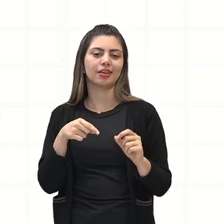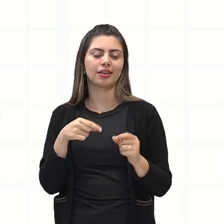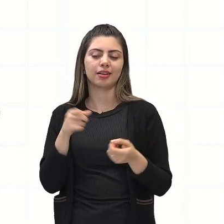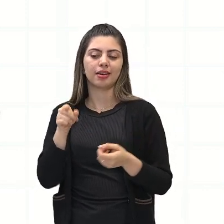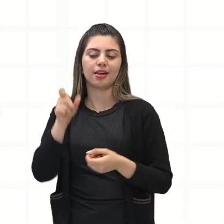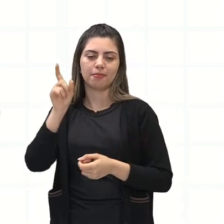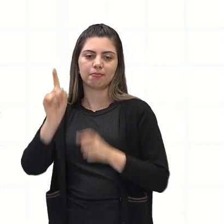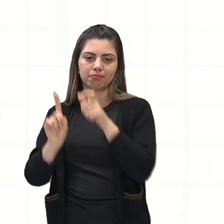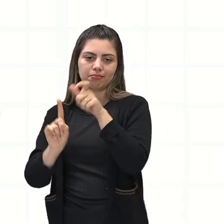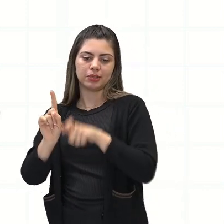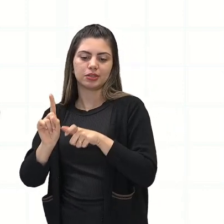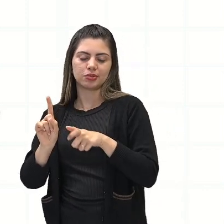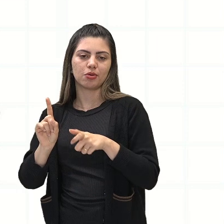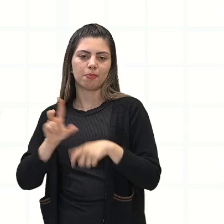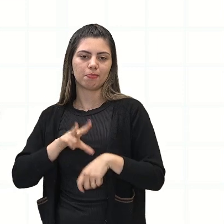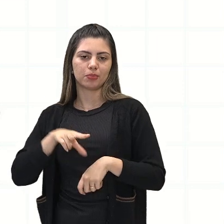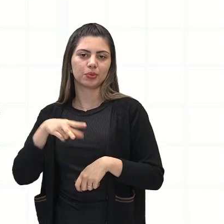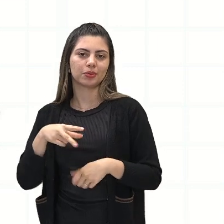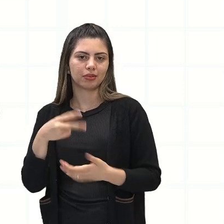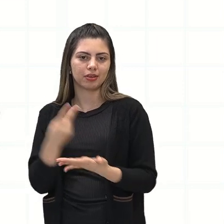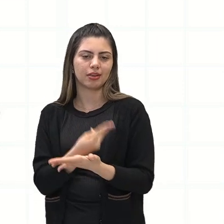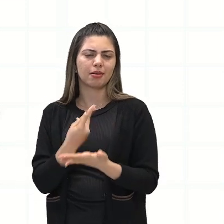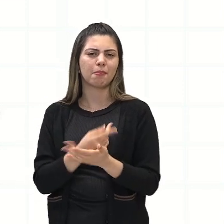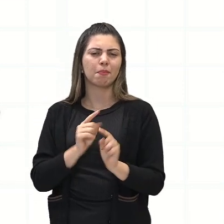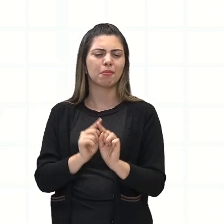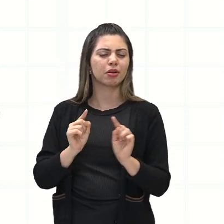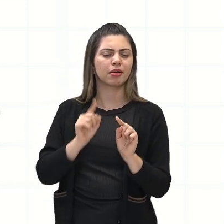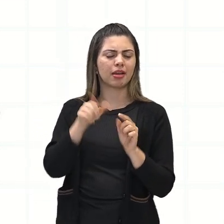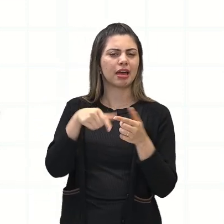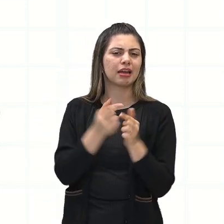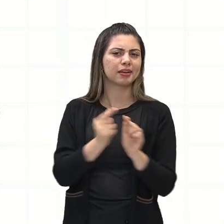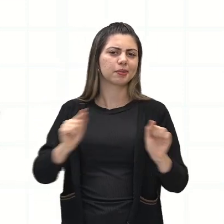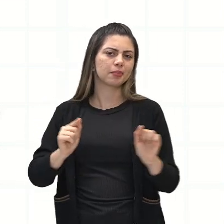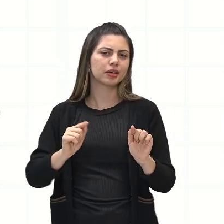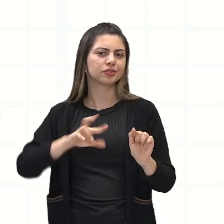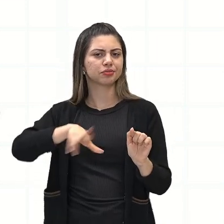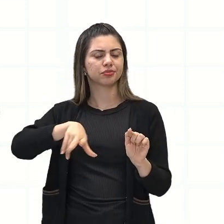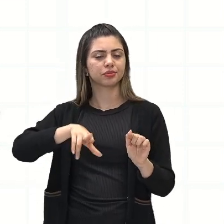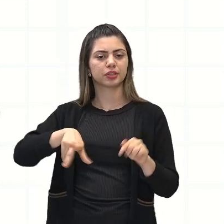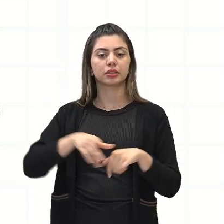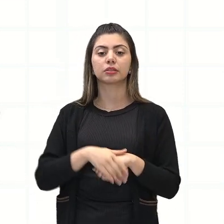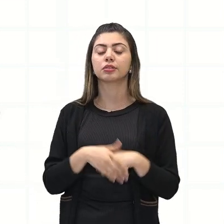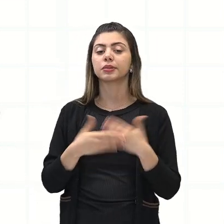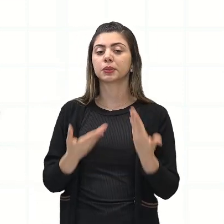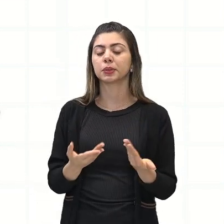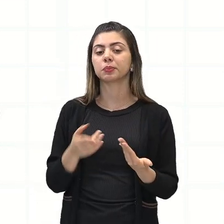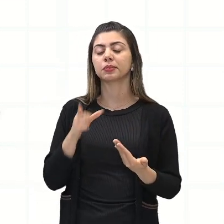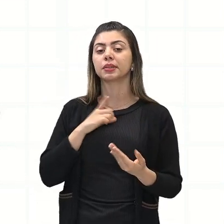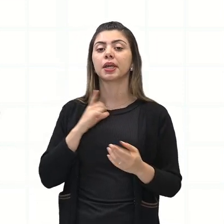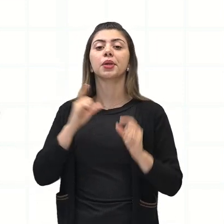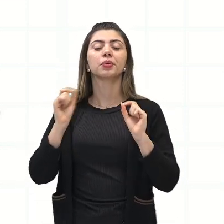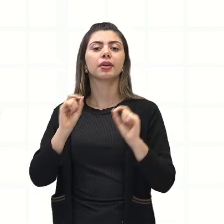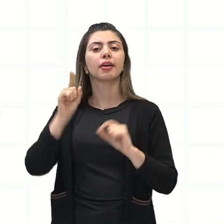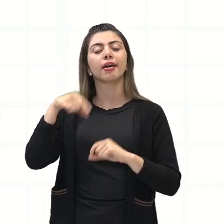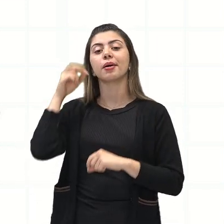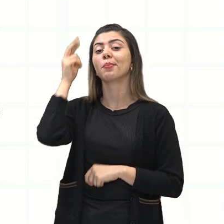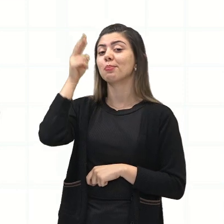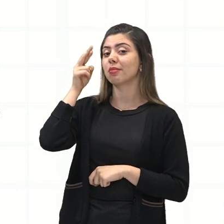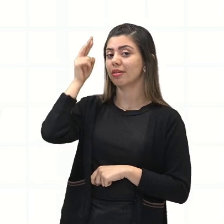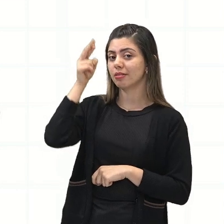que vai além da questão gramatical. Ele está fazendo uma